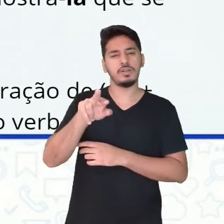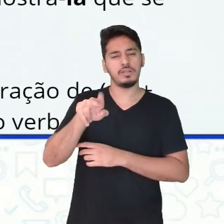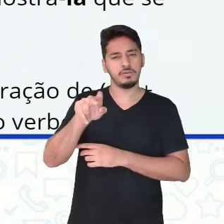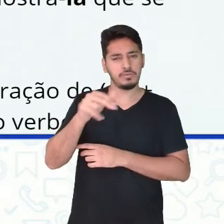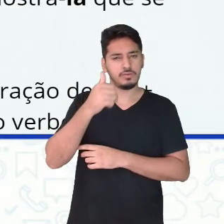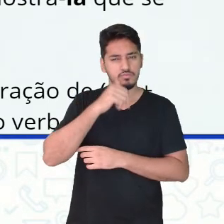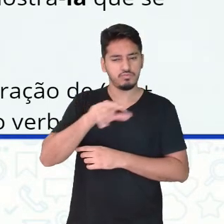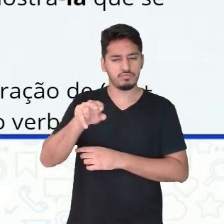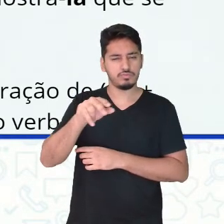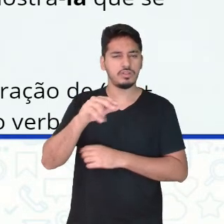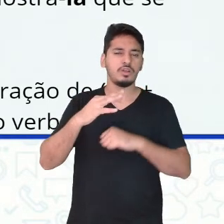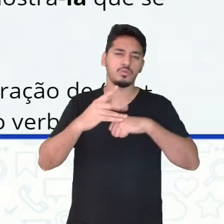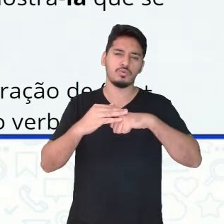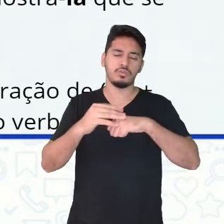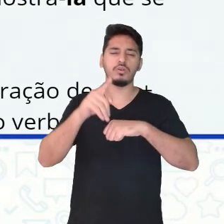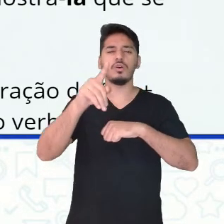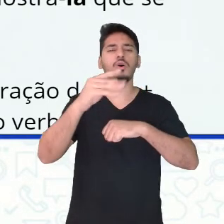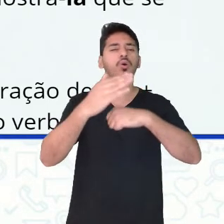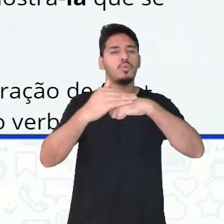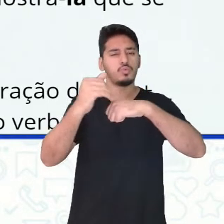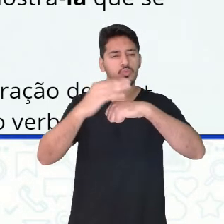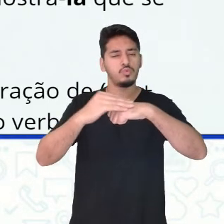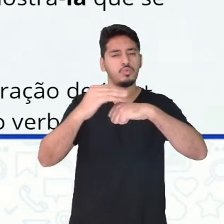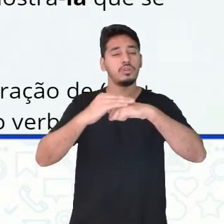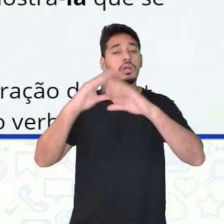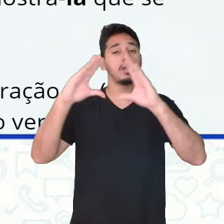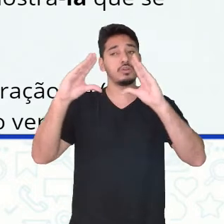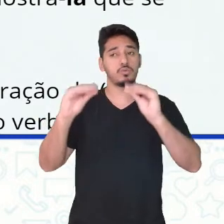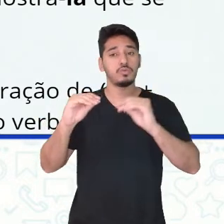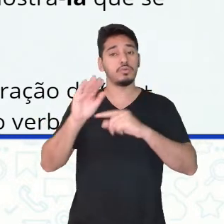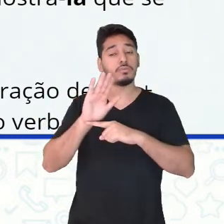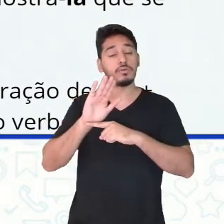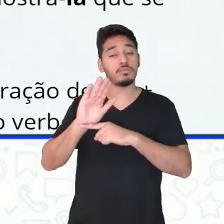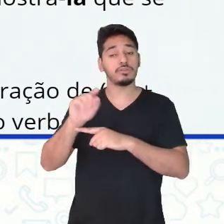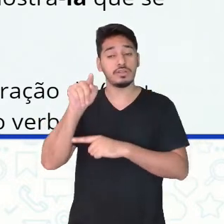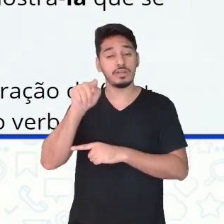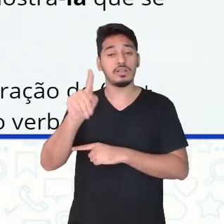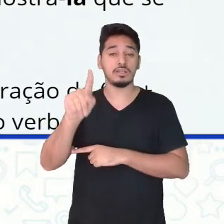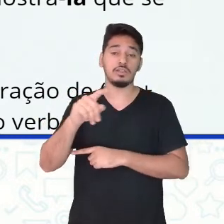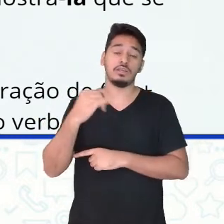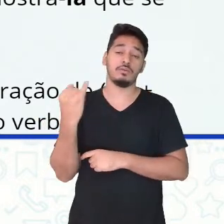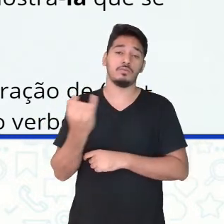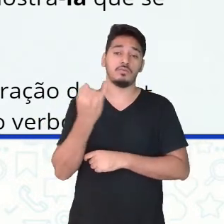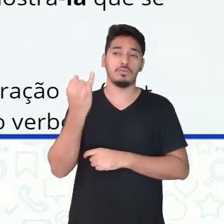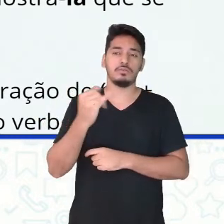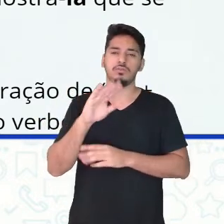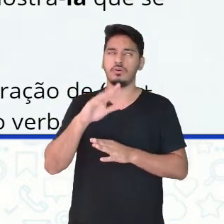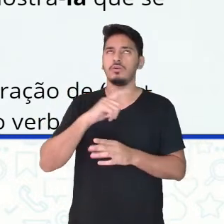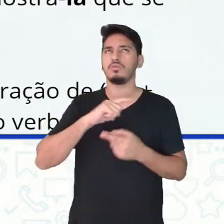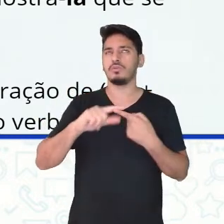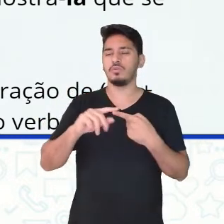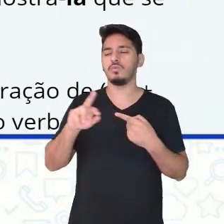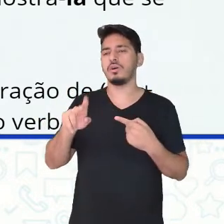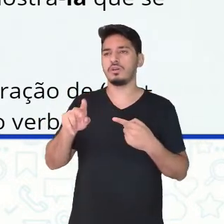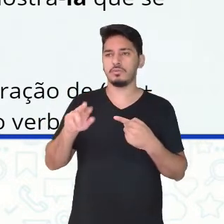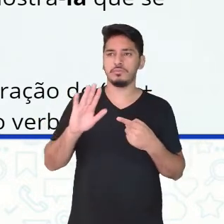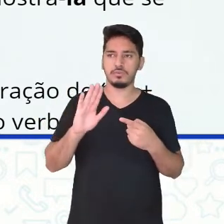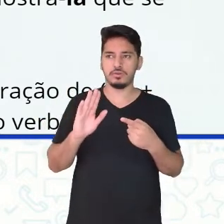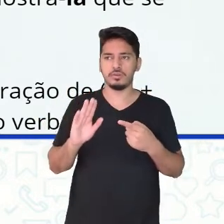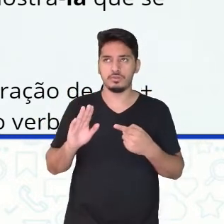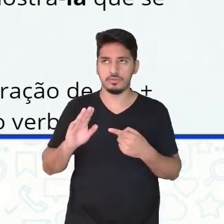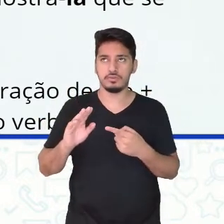está doente. Cuida dela durante a noite para mostrá-la que se importa. Então, eu tenho irmã, que é o primeiro